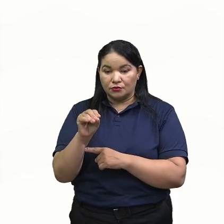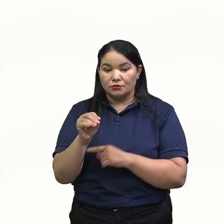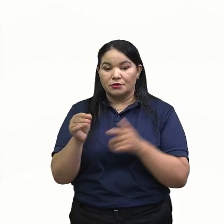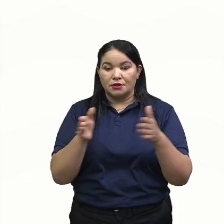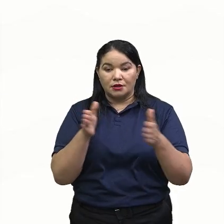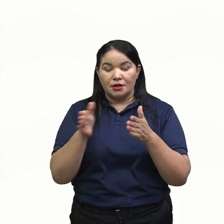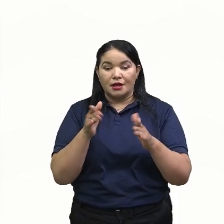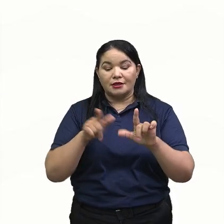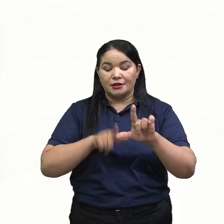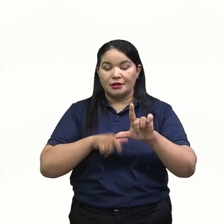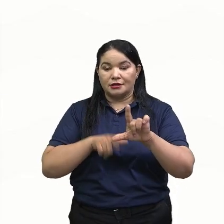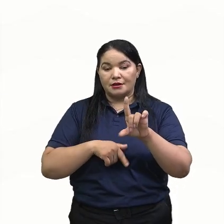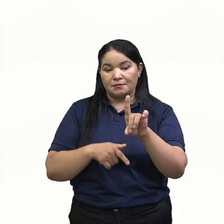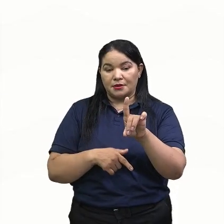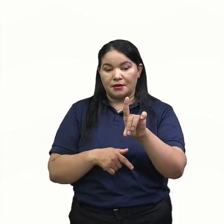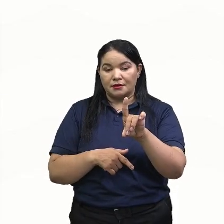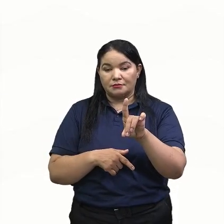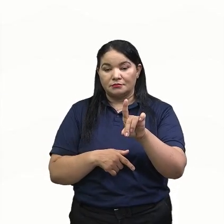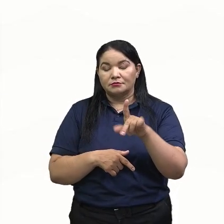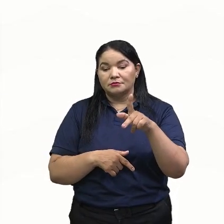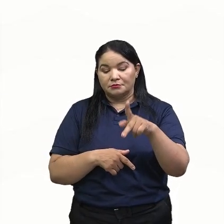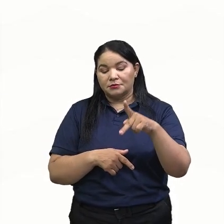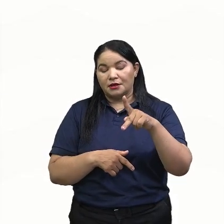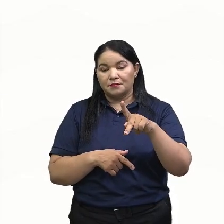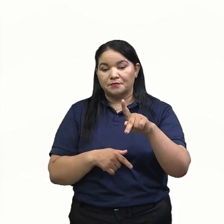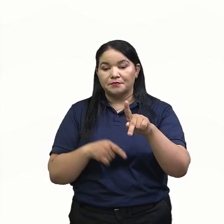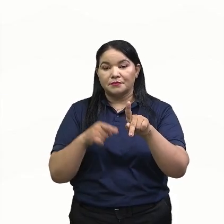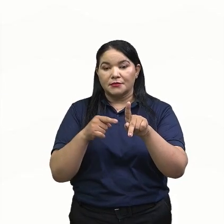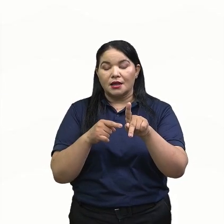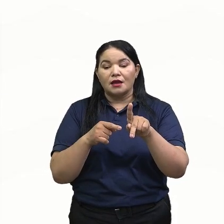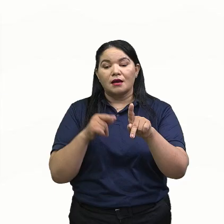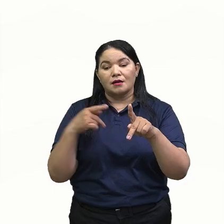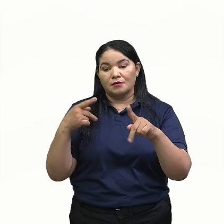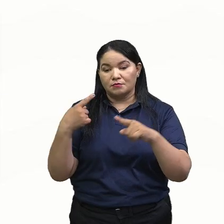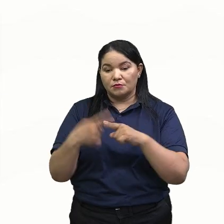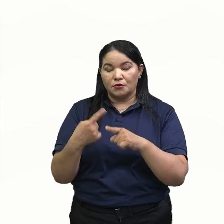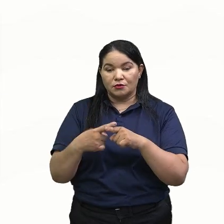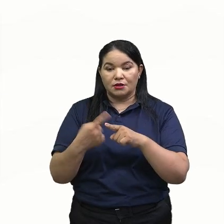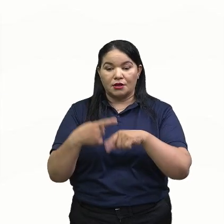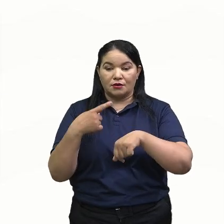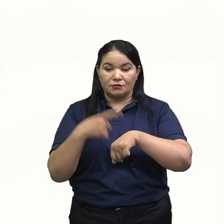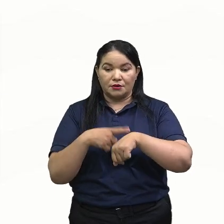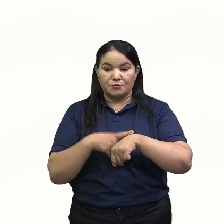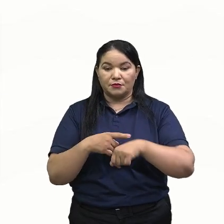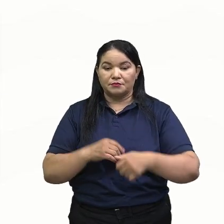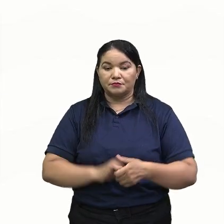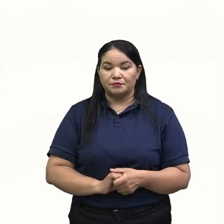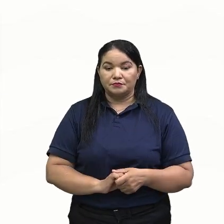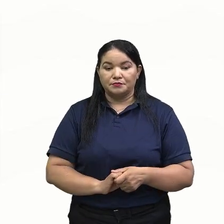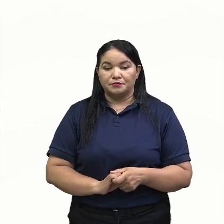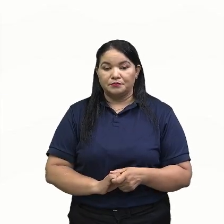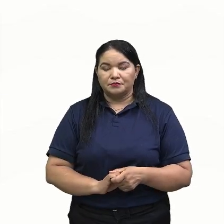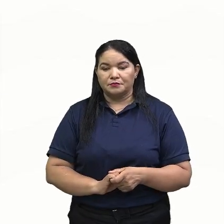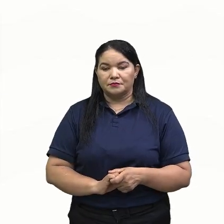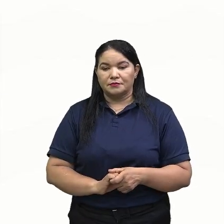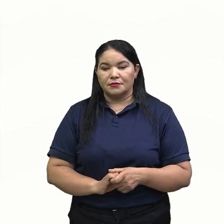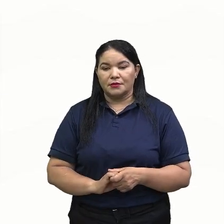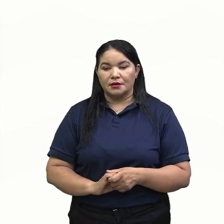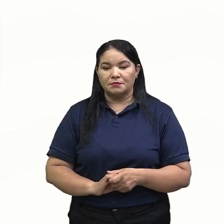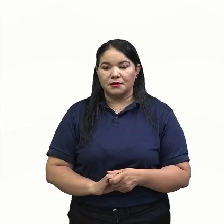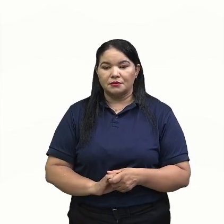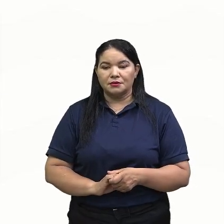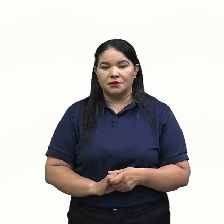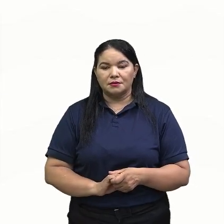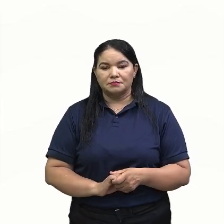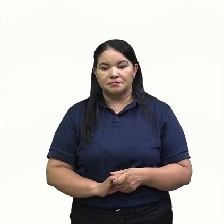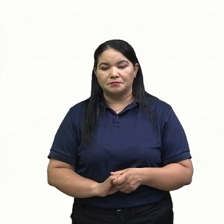letra T, né? Porque ele é medido em segundos, é um tempo. Período é um tempo, certo? E temos também a frequência. O